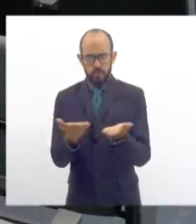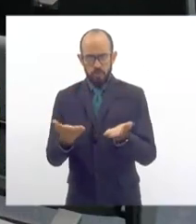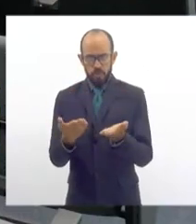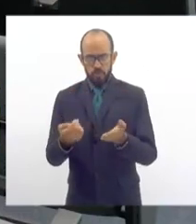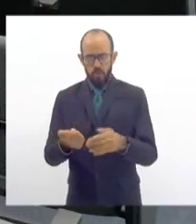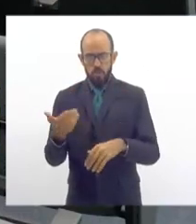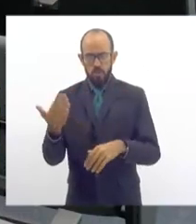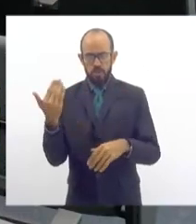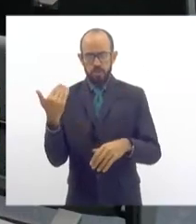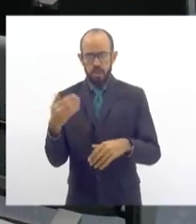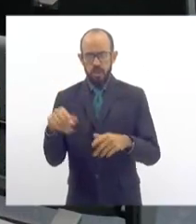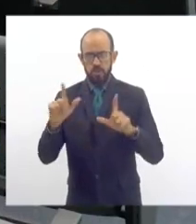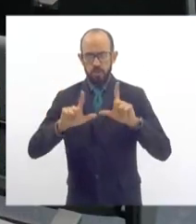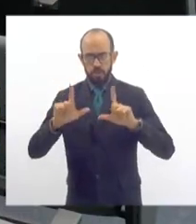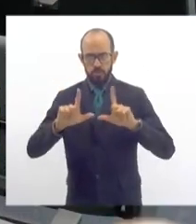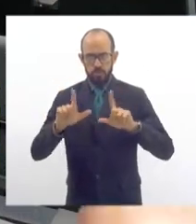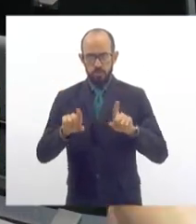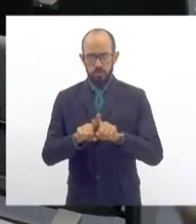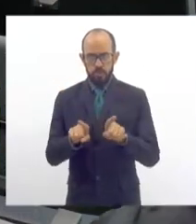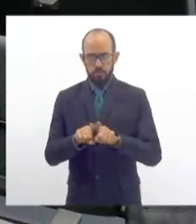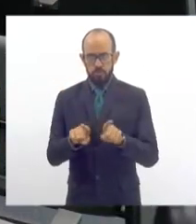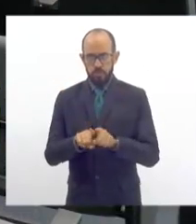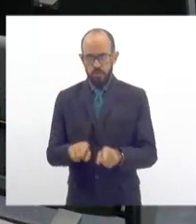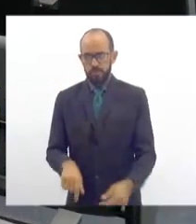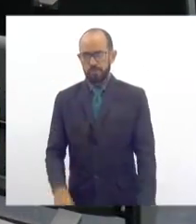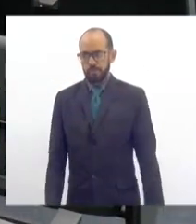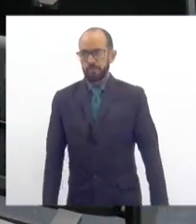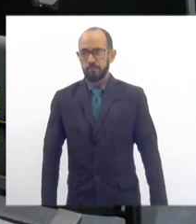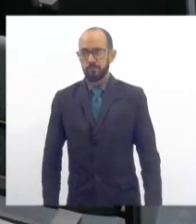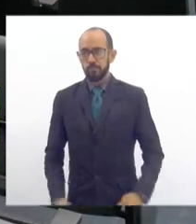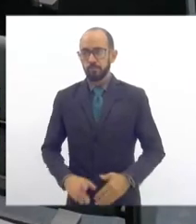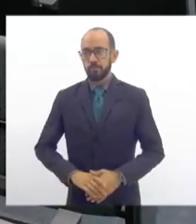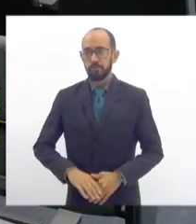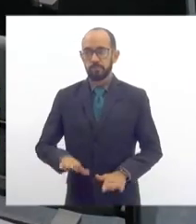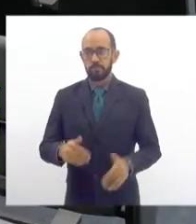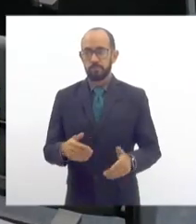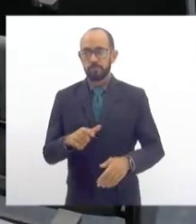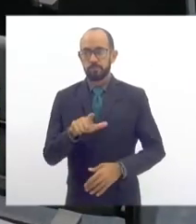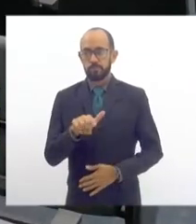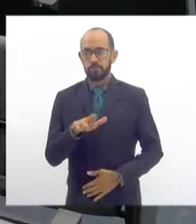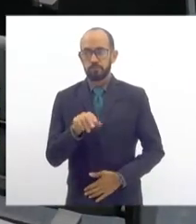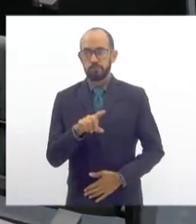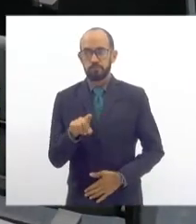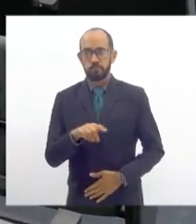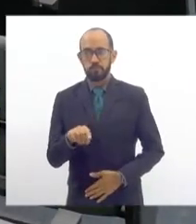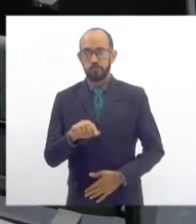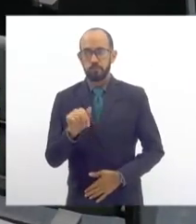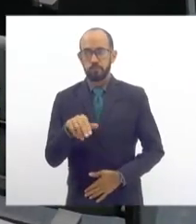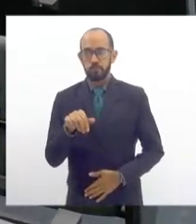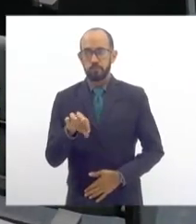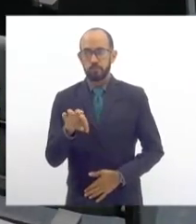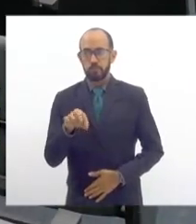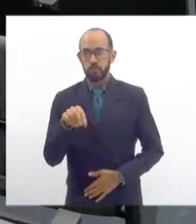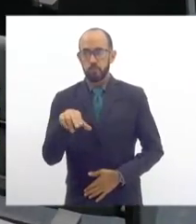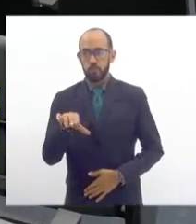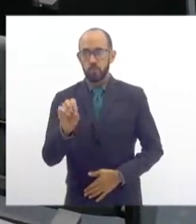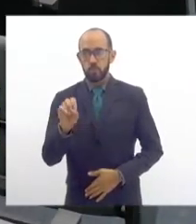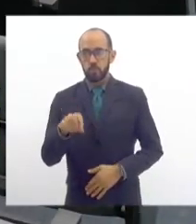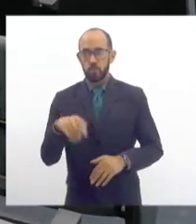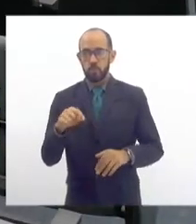atrás na imprensa. Então, Luiz Antônio, diretor financeiro, seja muito bem-vindo,